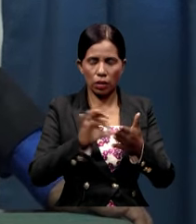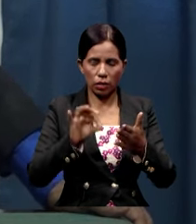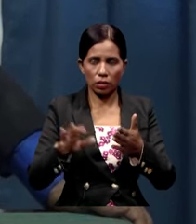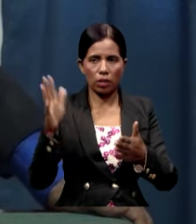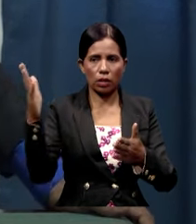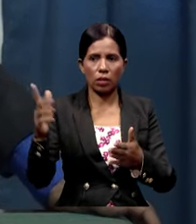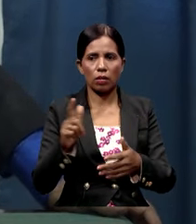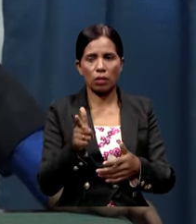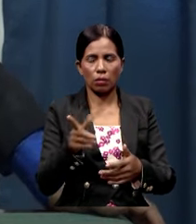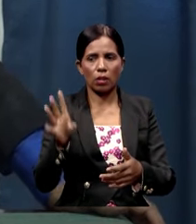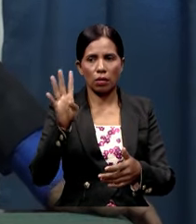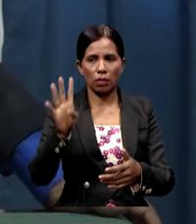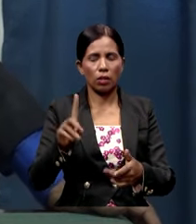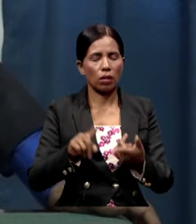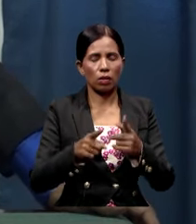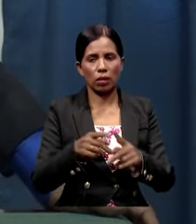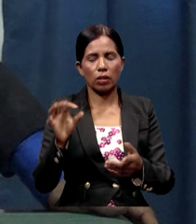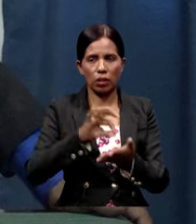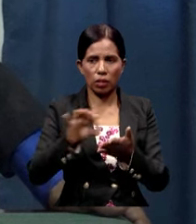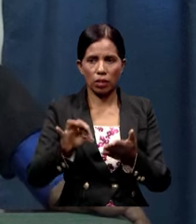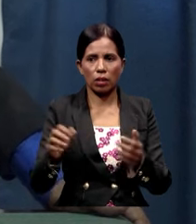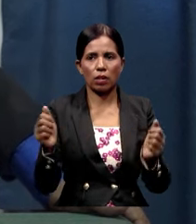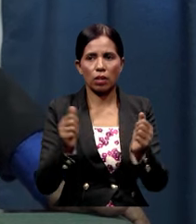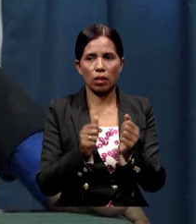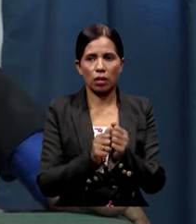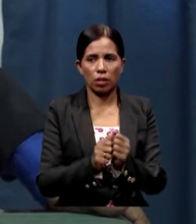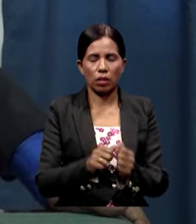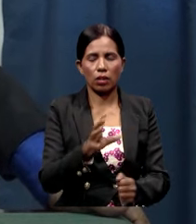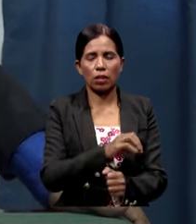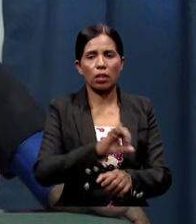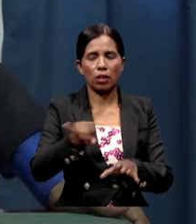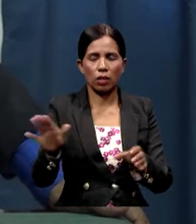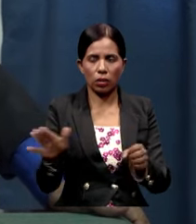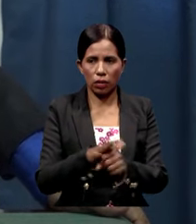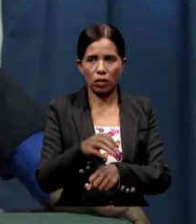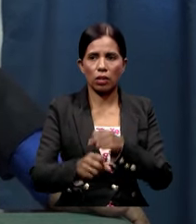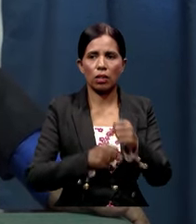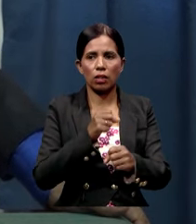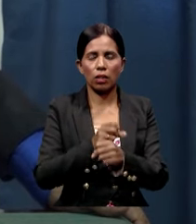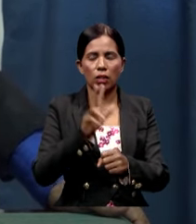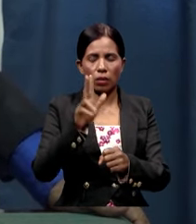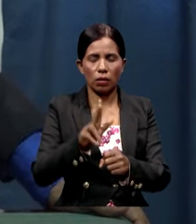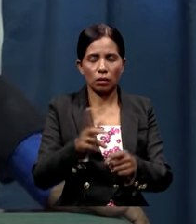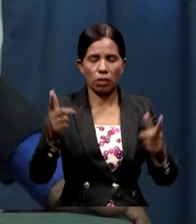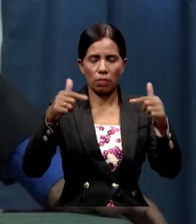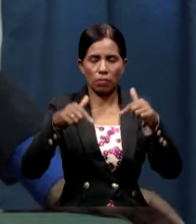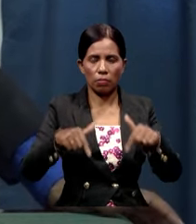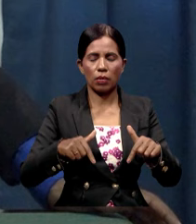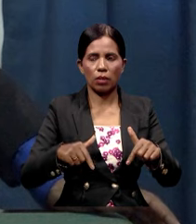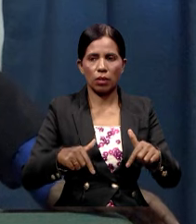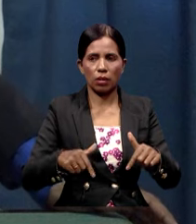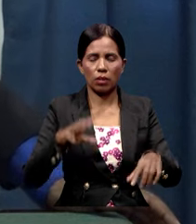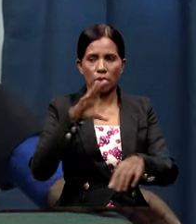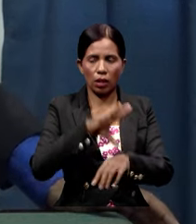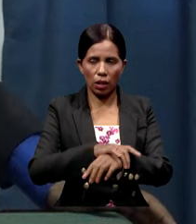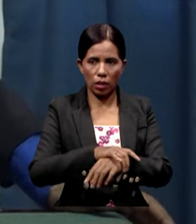então 24 anos nessa maluco se não per resista e não é mais bom dedicação exclusiva depois além de tinha todo né tudo a vila né capturaram